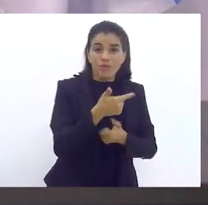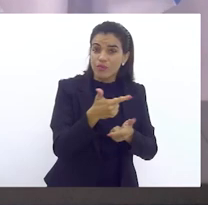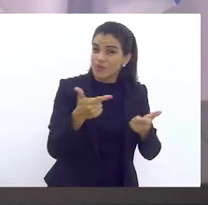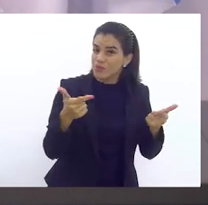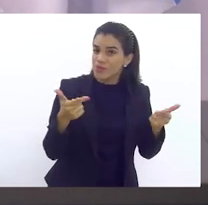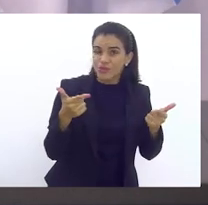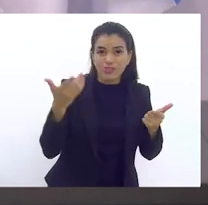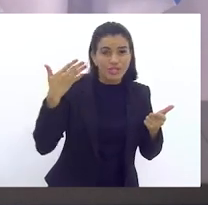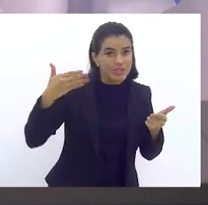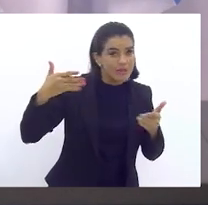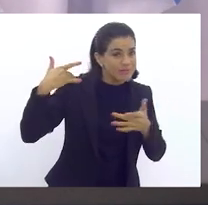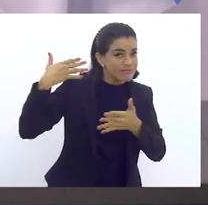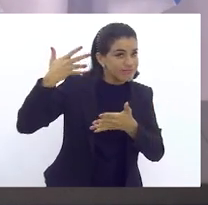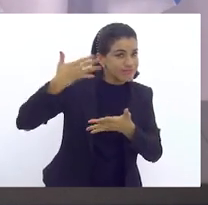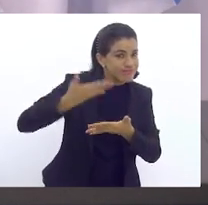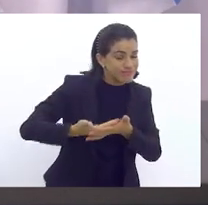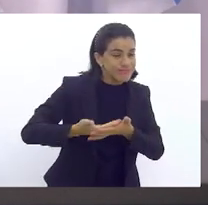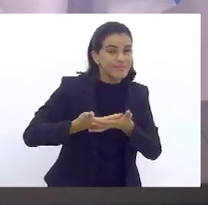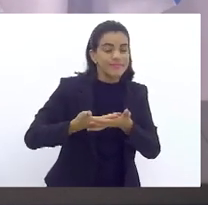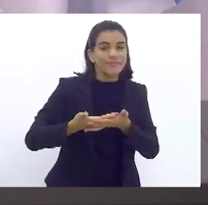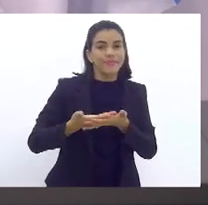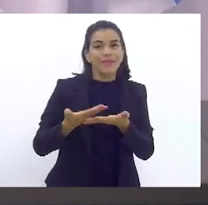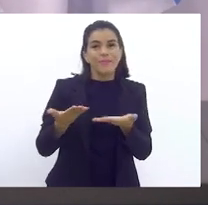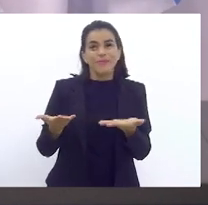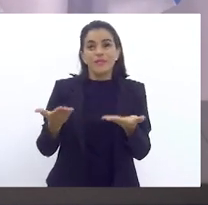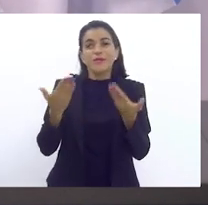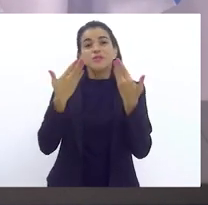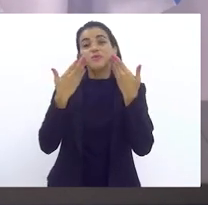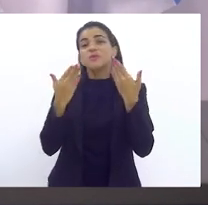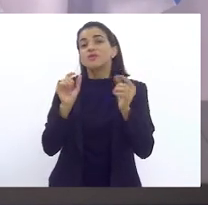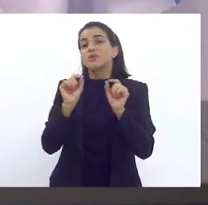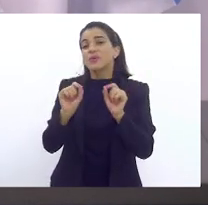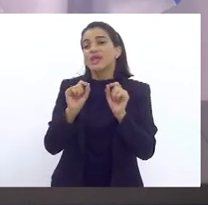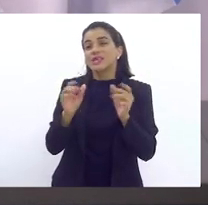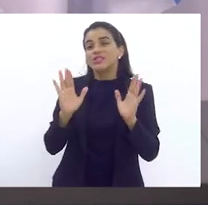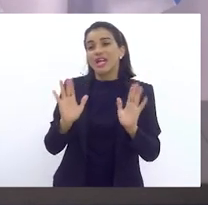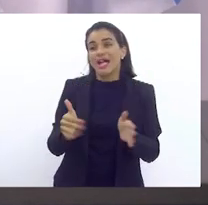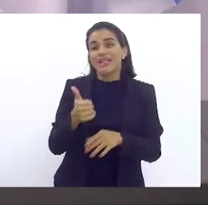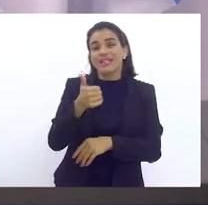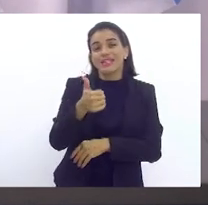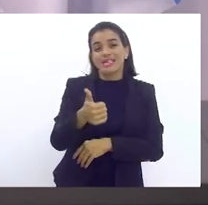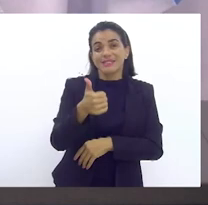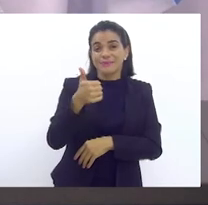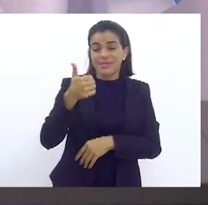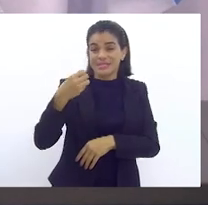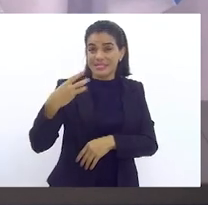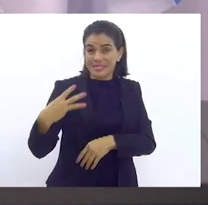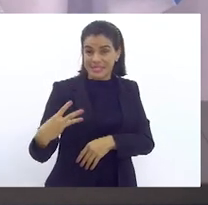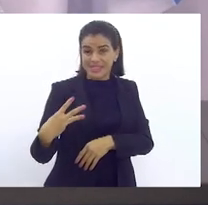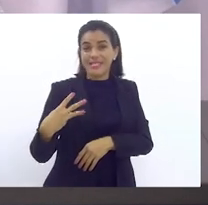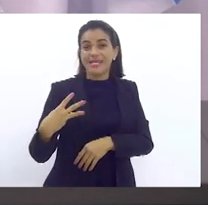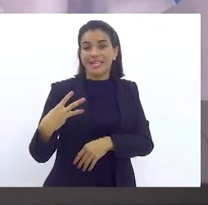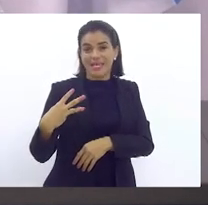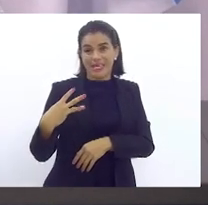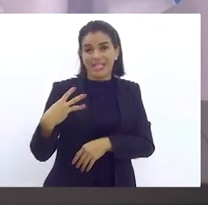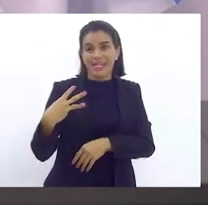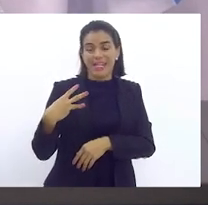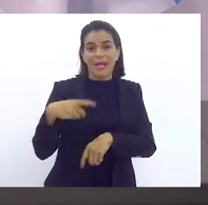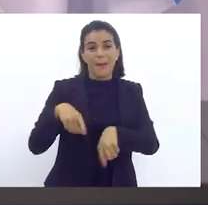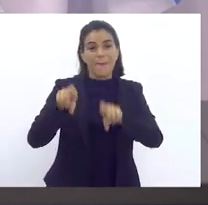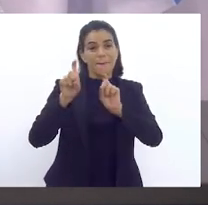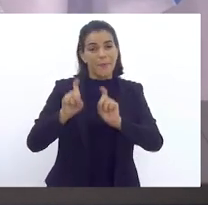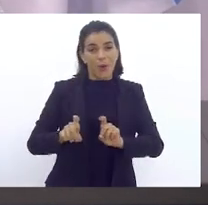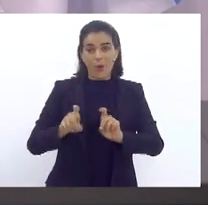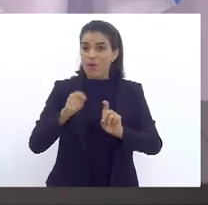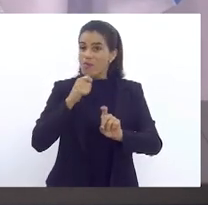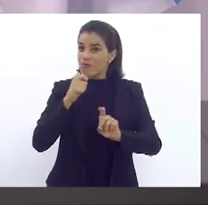e isso eh revelando aí que a gente tá na 13ª legislatura dessa casa Legislativa não ter uma